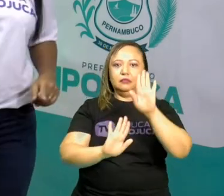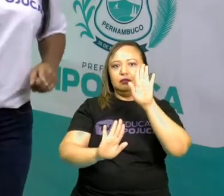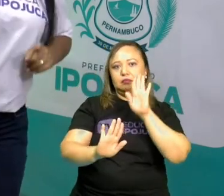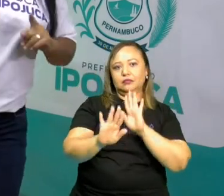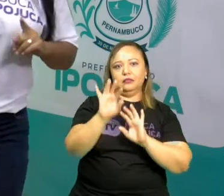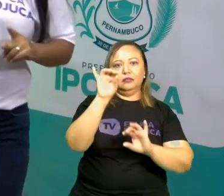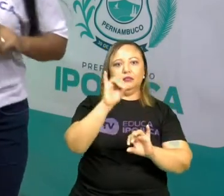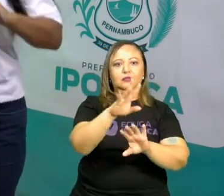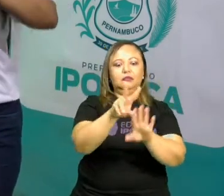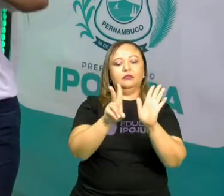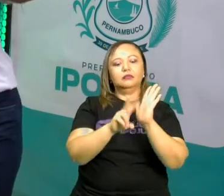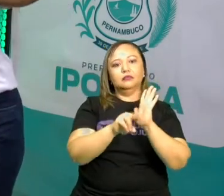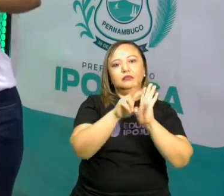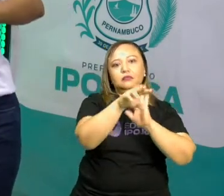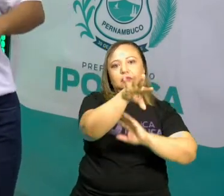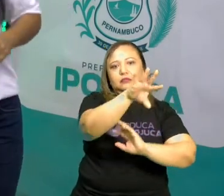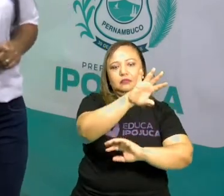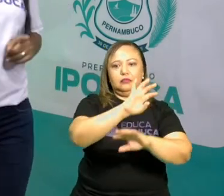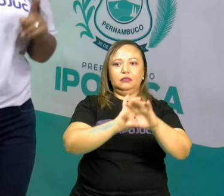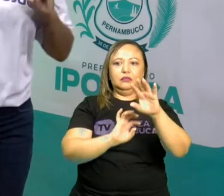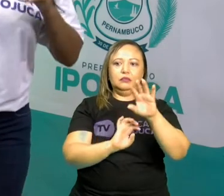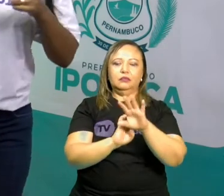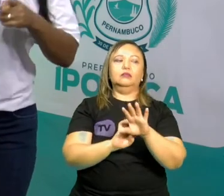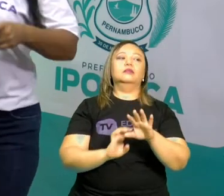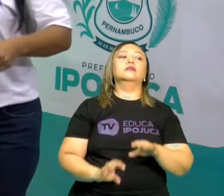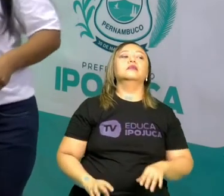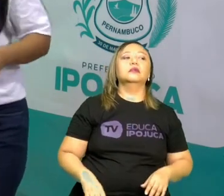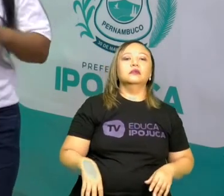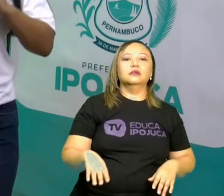cuidar pro vírus não vir te pegar.